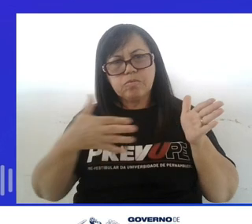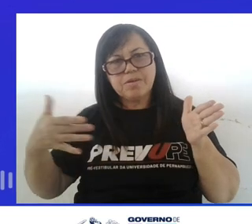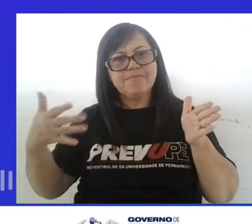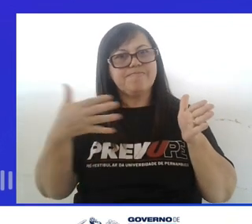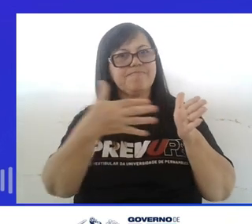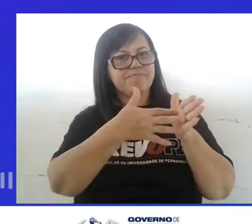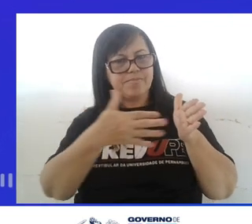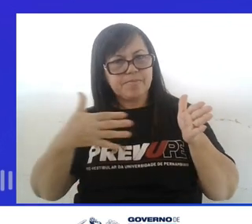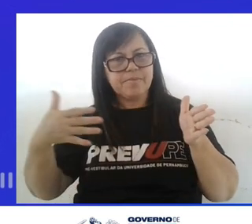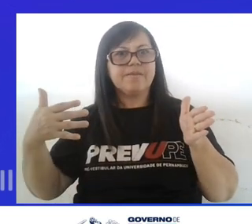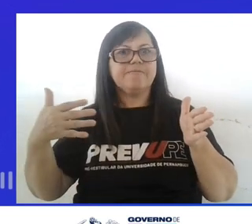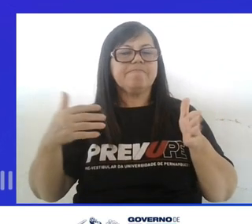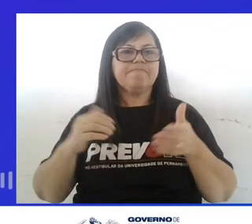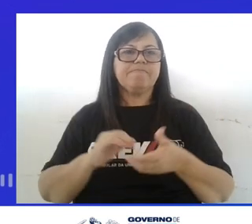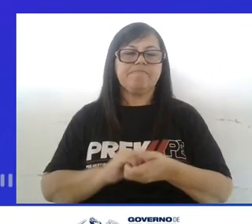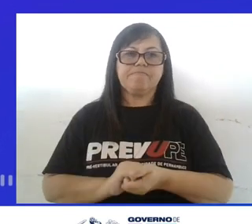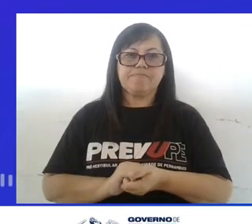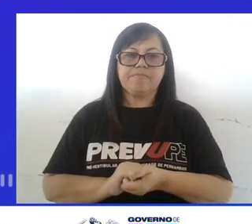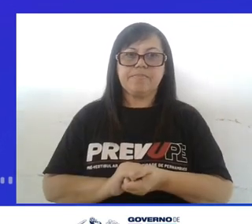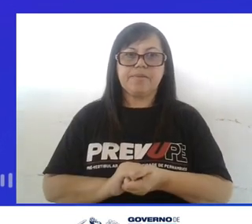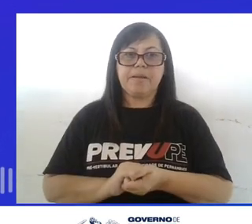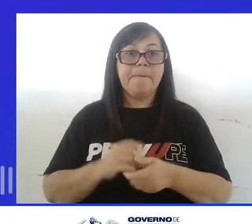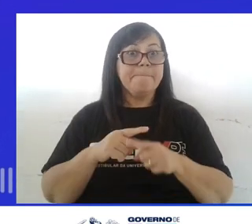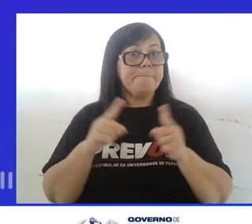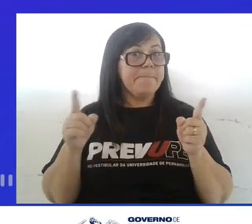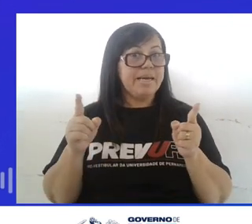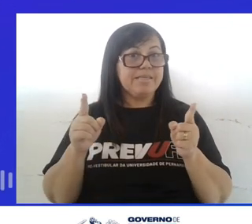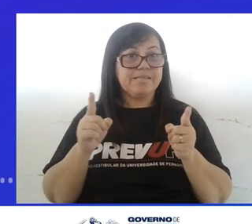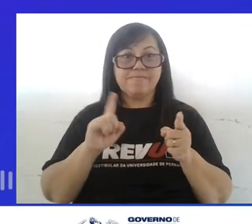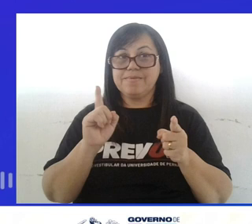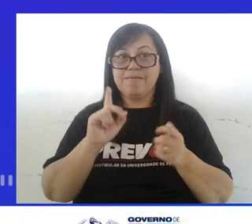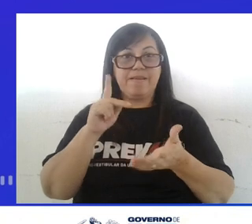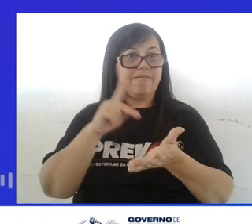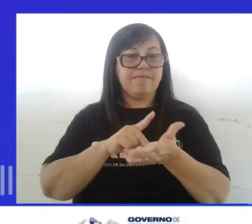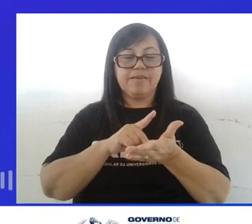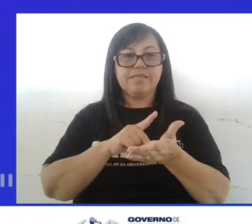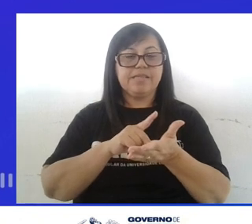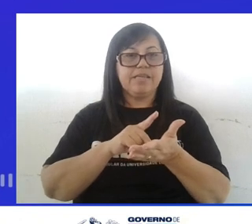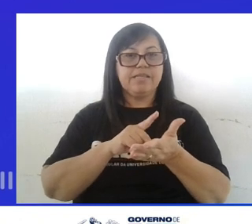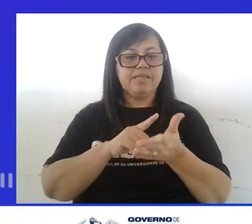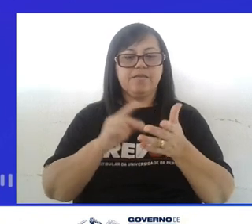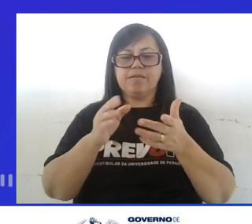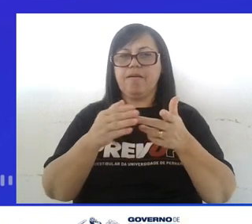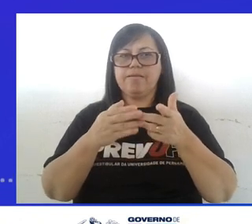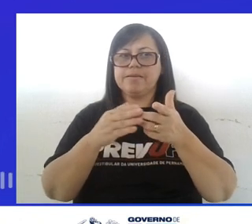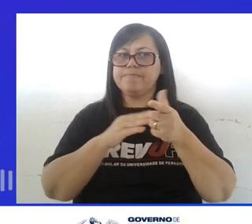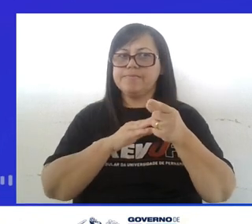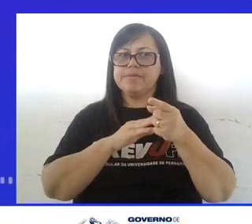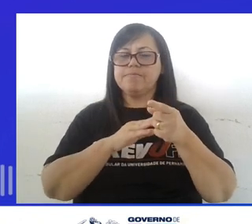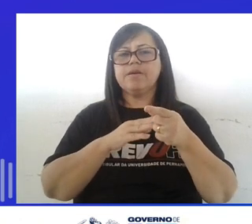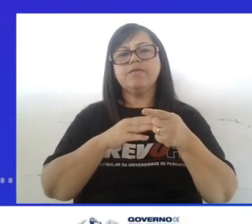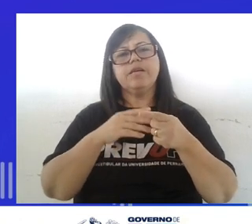oposto. Nos casos em que isso não é verdade, nós podemos abandonar a convenção e